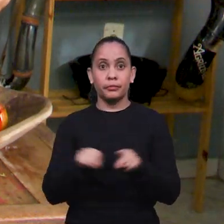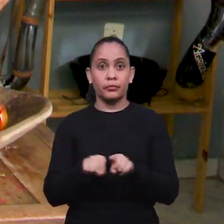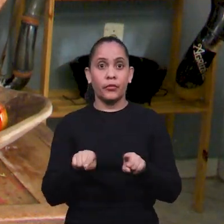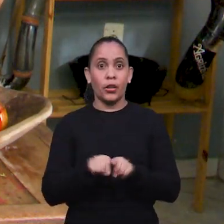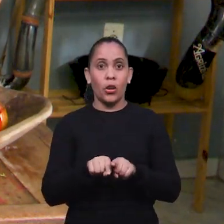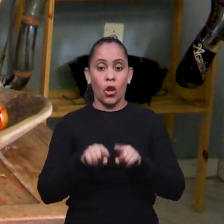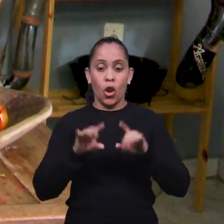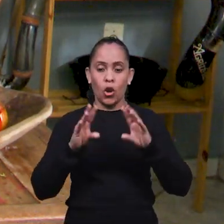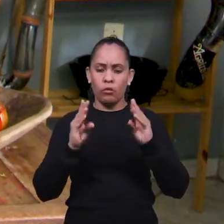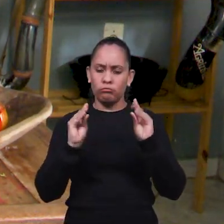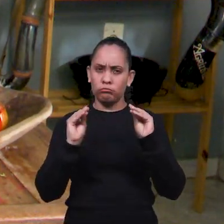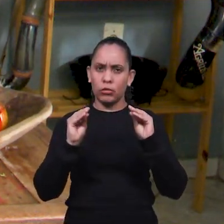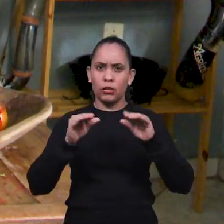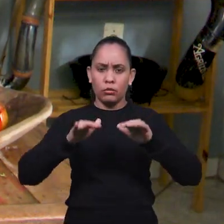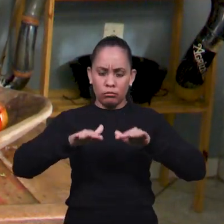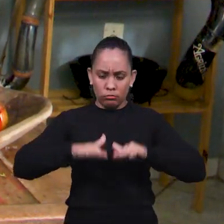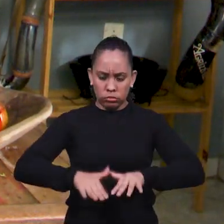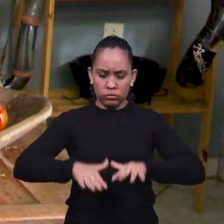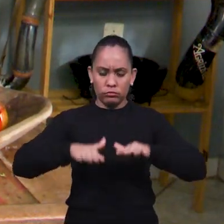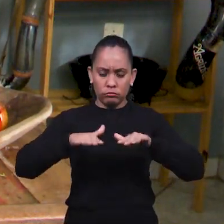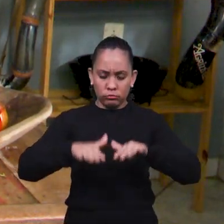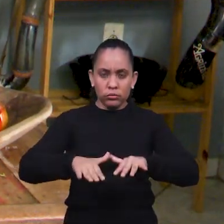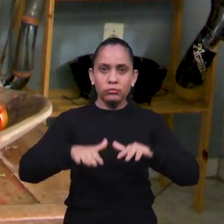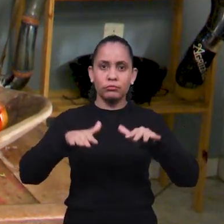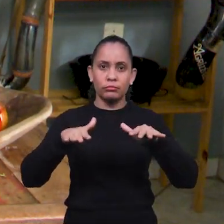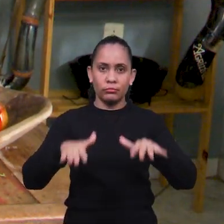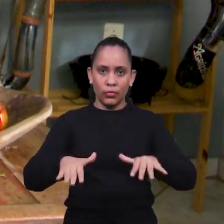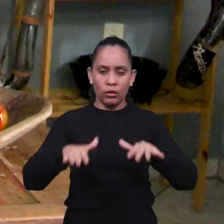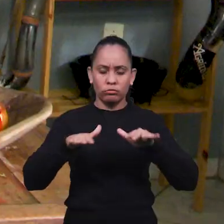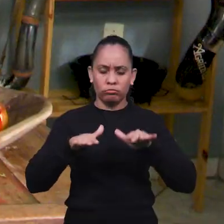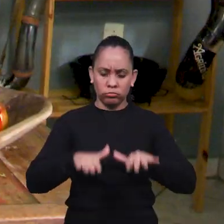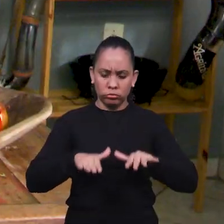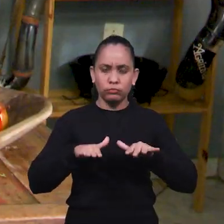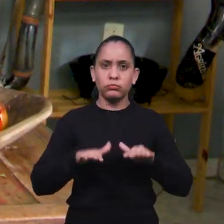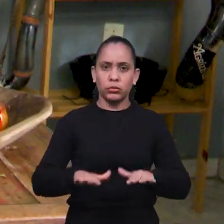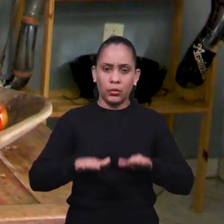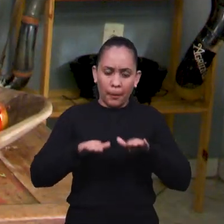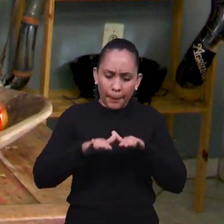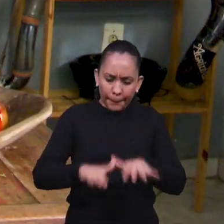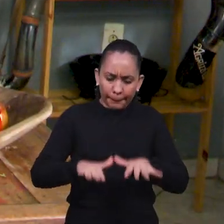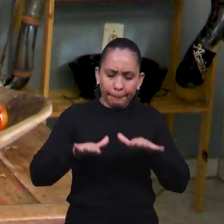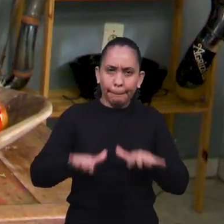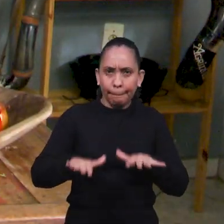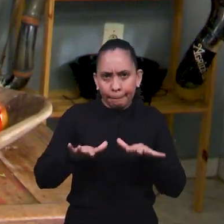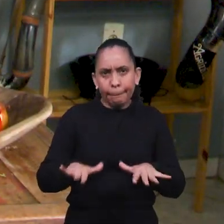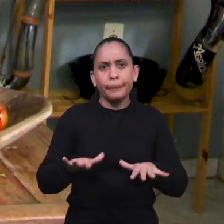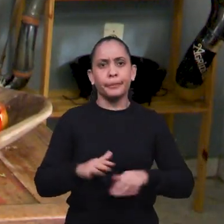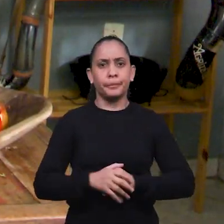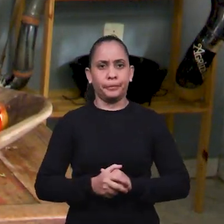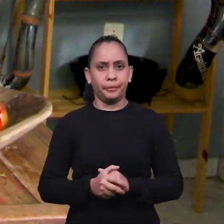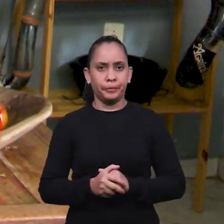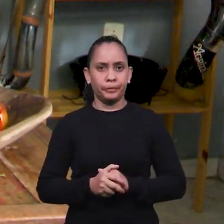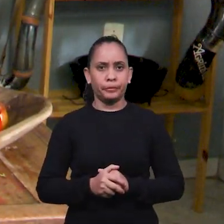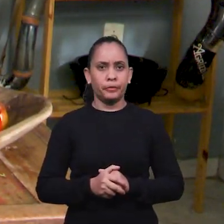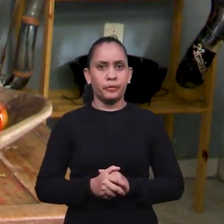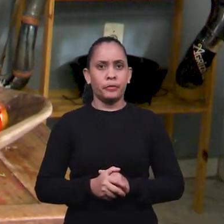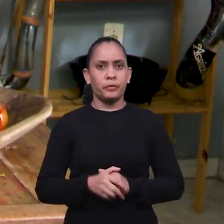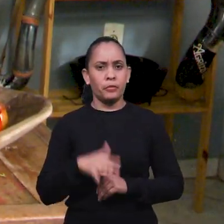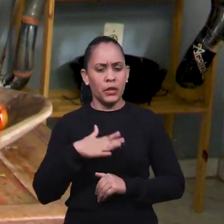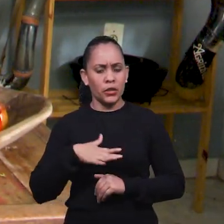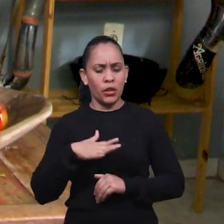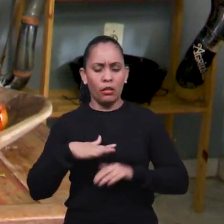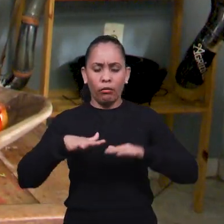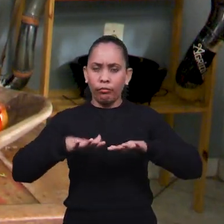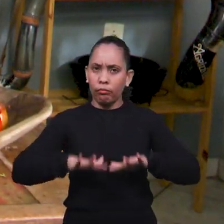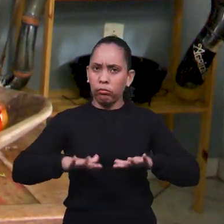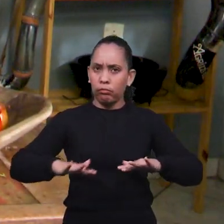eu vou com o dedinho e vou dar uma apertadinha. Vou apertar os ingredientes.